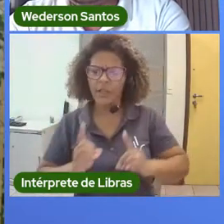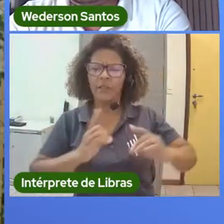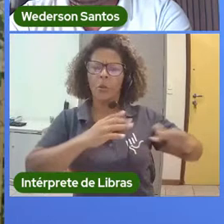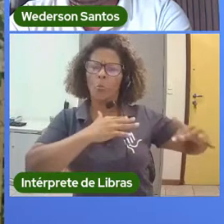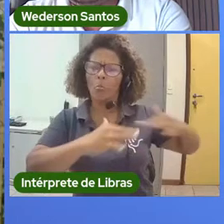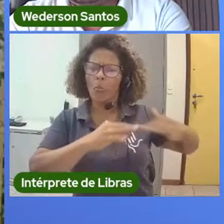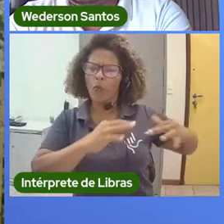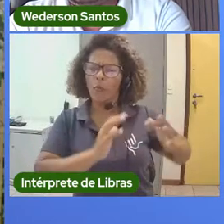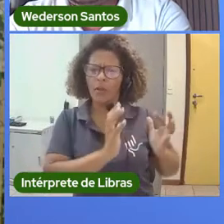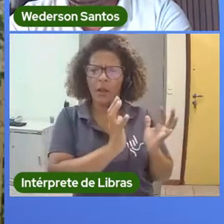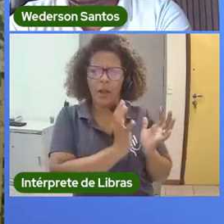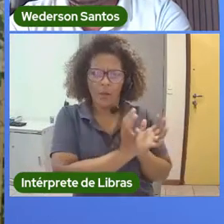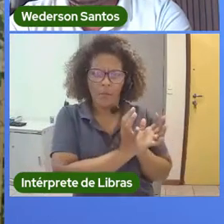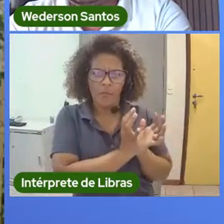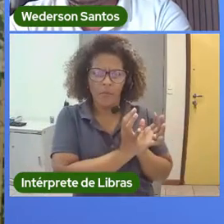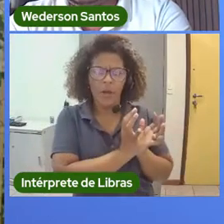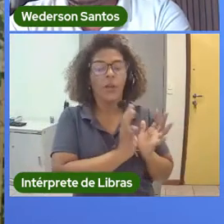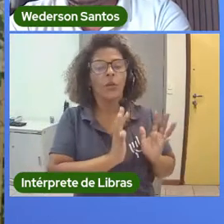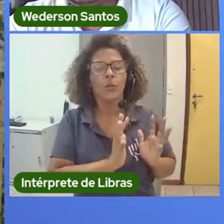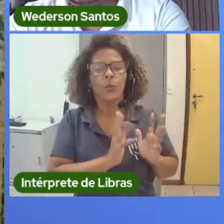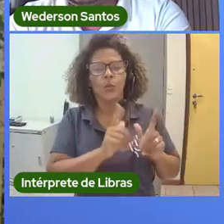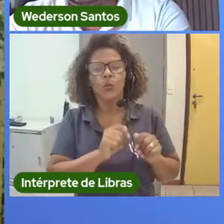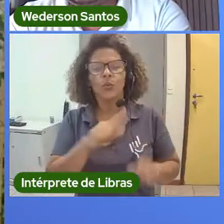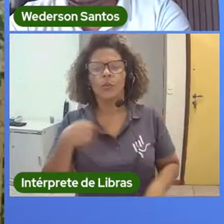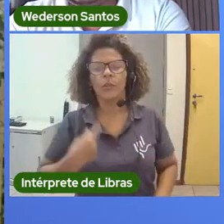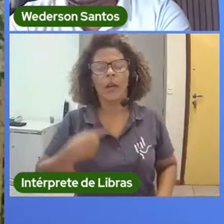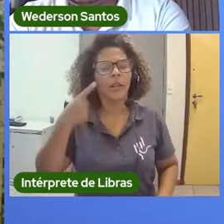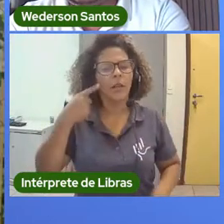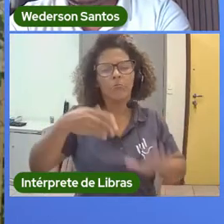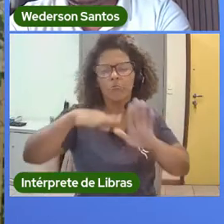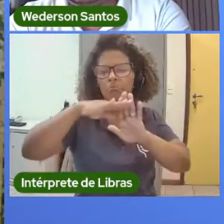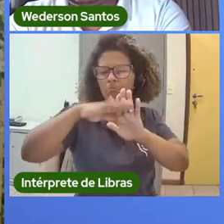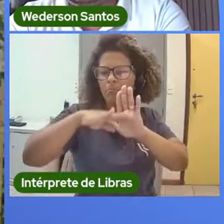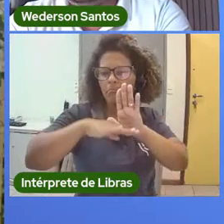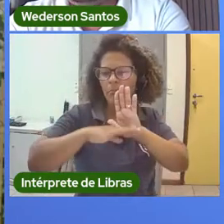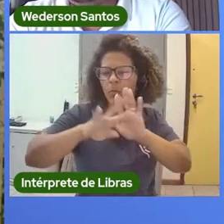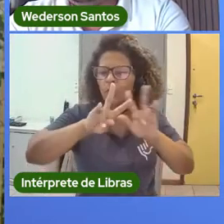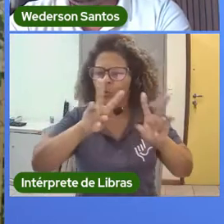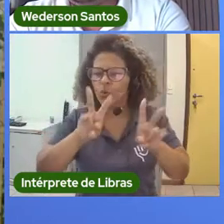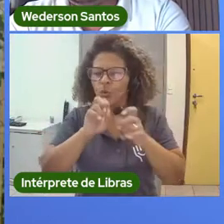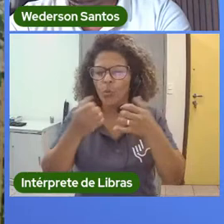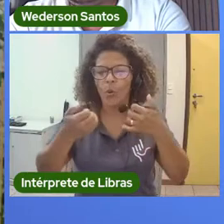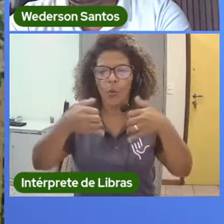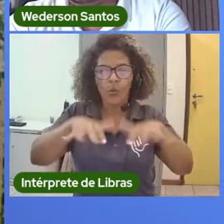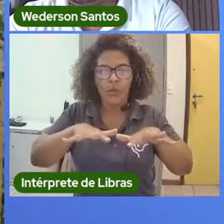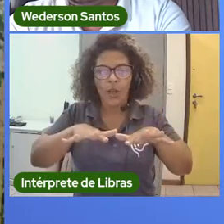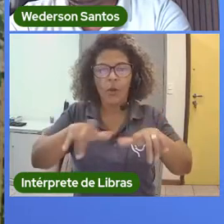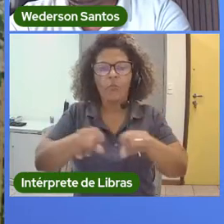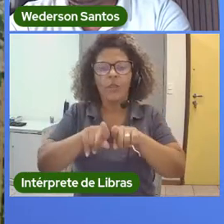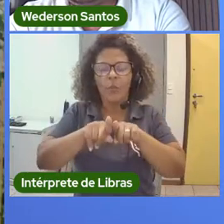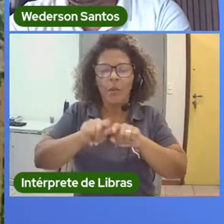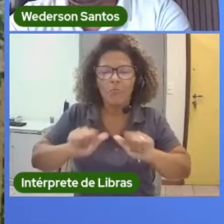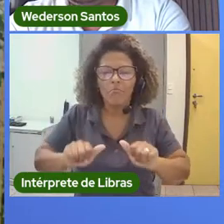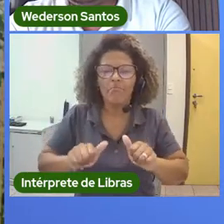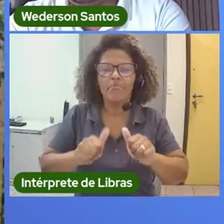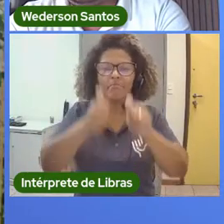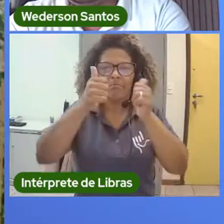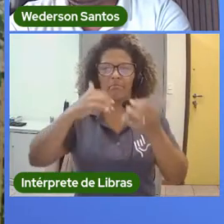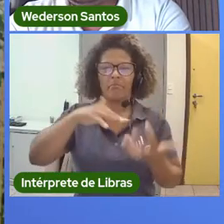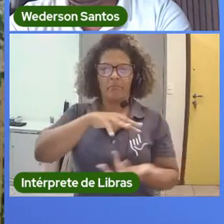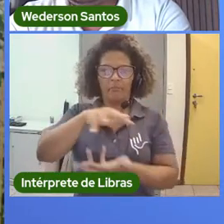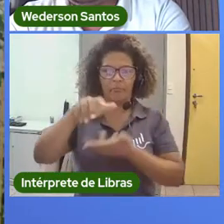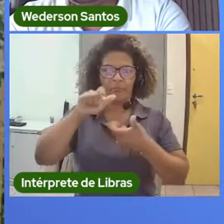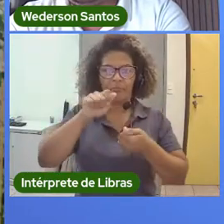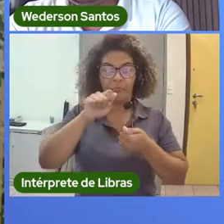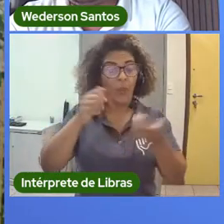aquilo que nós pretendemos construir de processos inclusivos e de um mundo melhor. Hoje, uma tarde muito